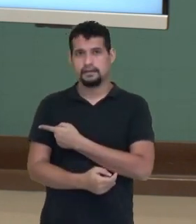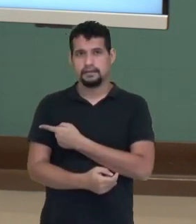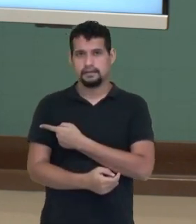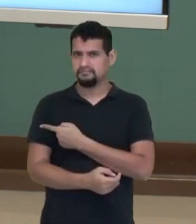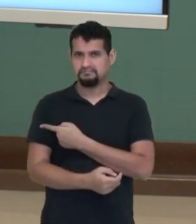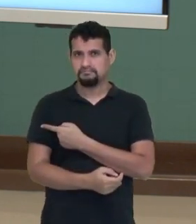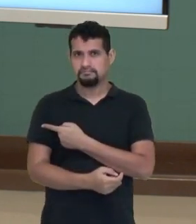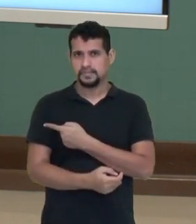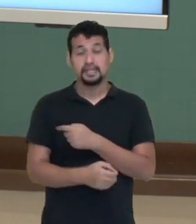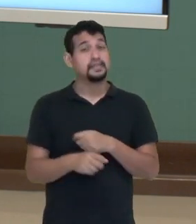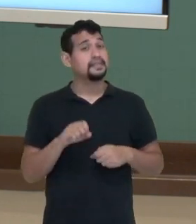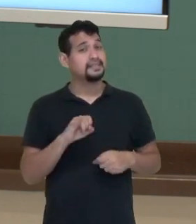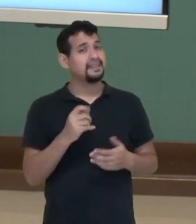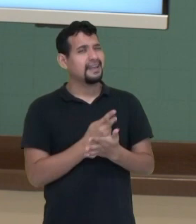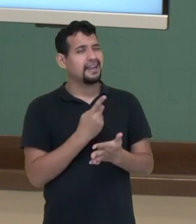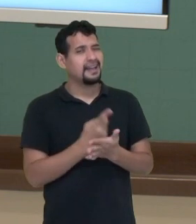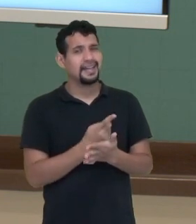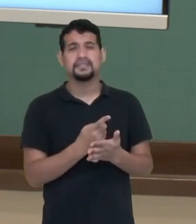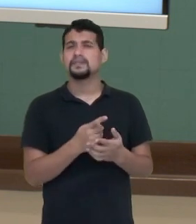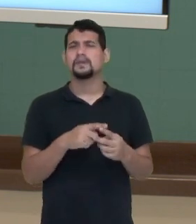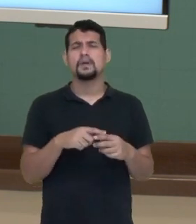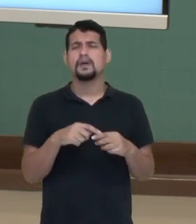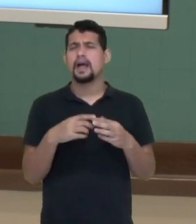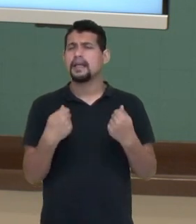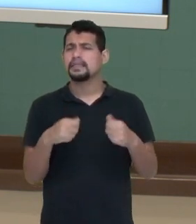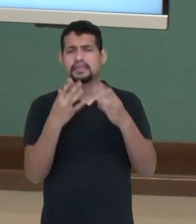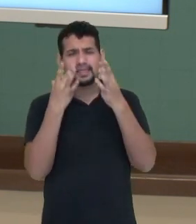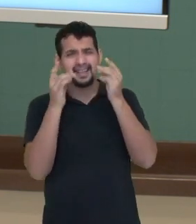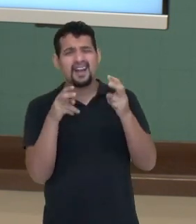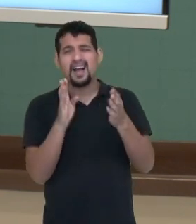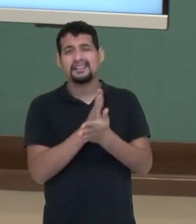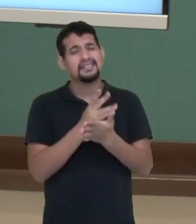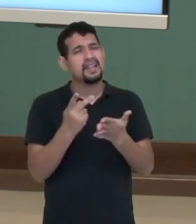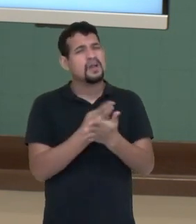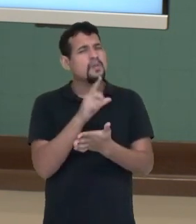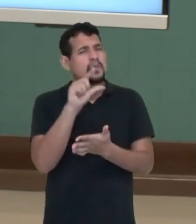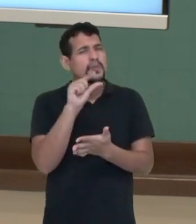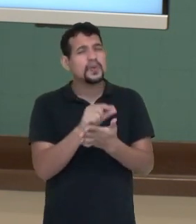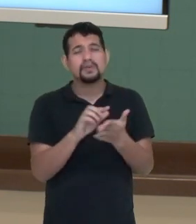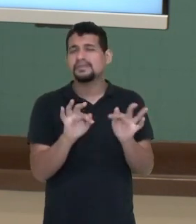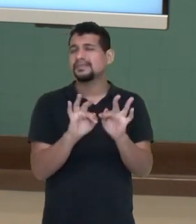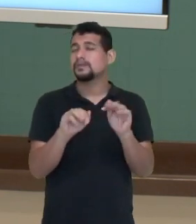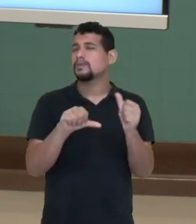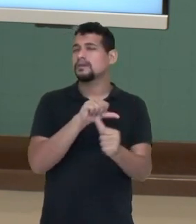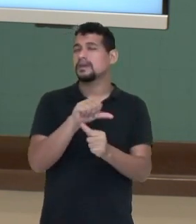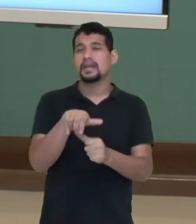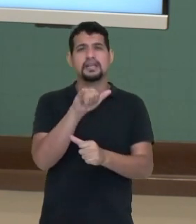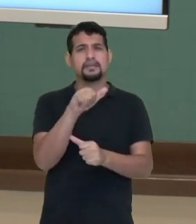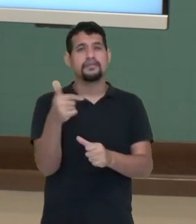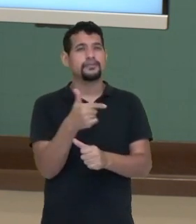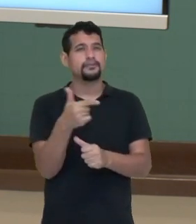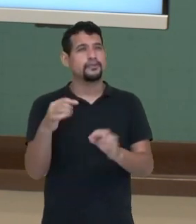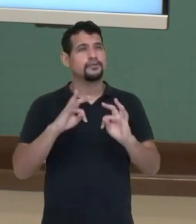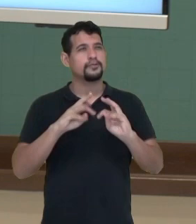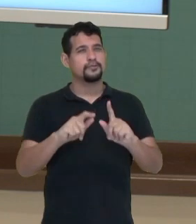deu, presta atenção que você deve ter errado alguma coisinha muito simples ali, tá bom? É só trocar o y por 22 que dá tudo